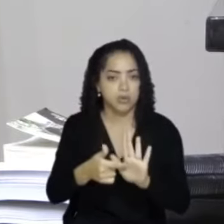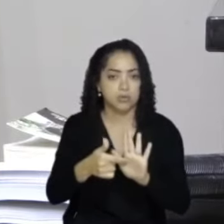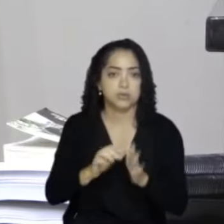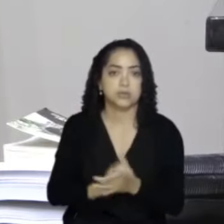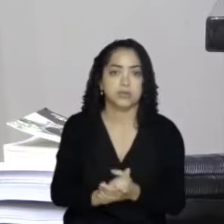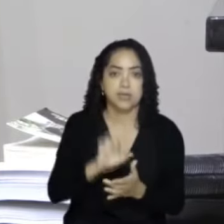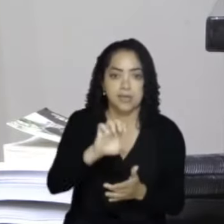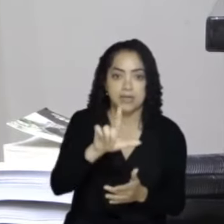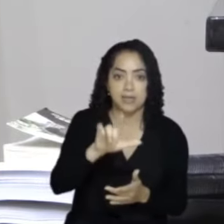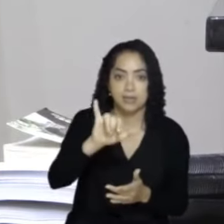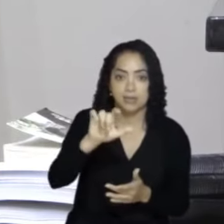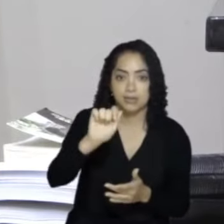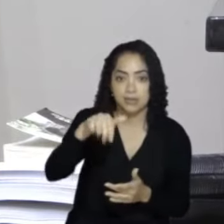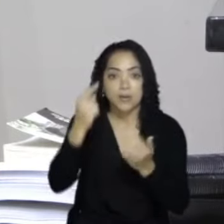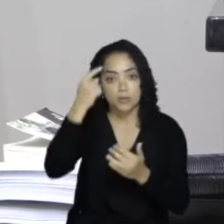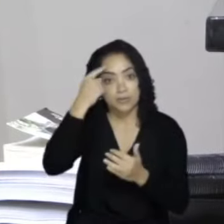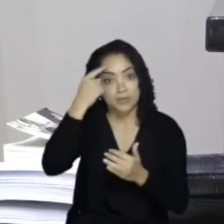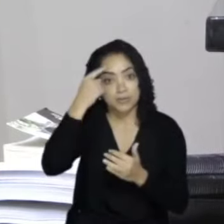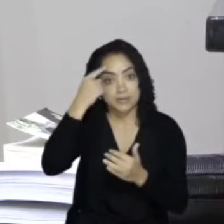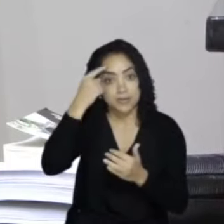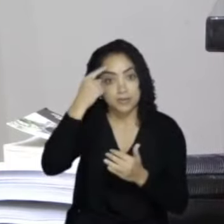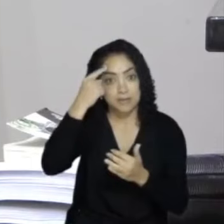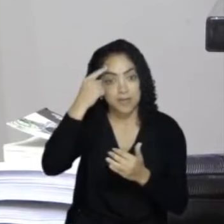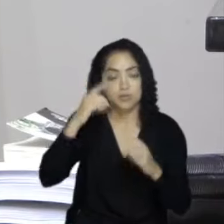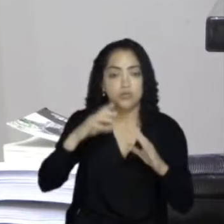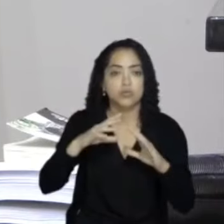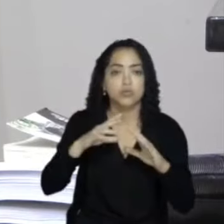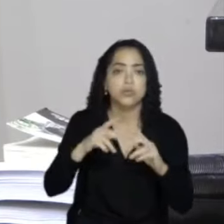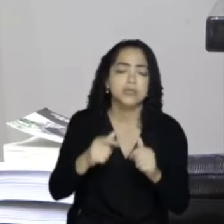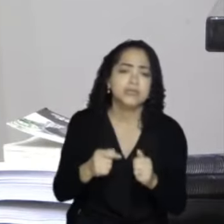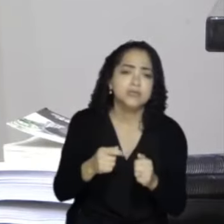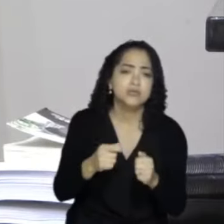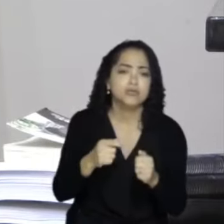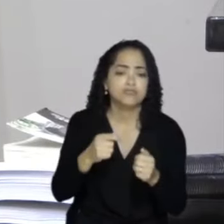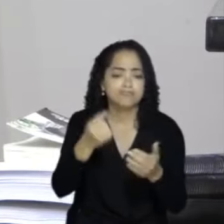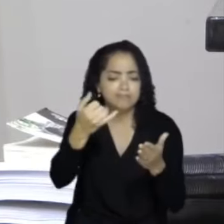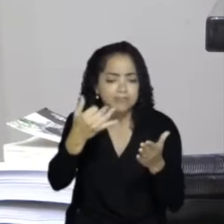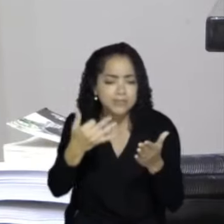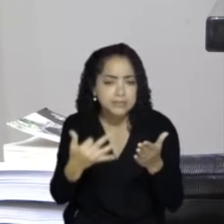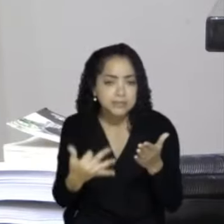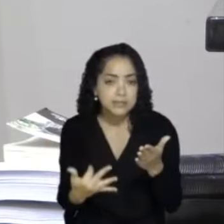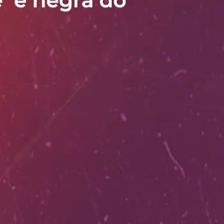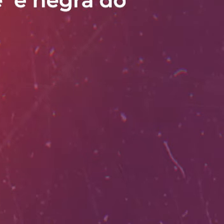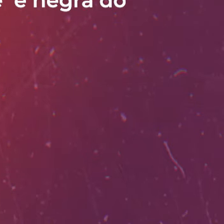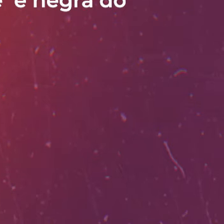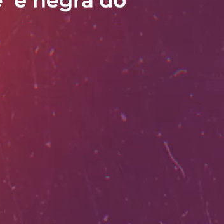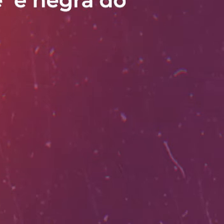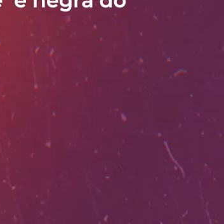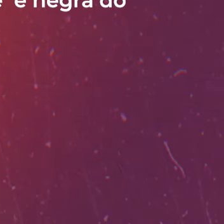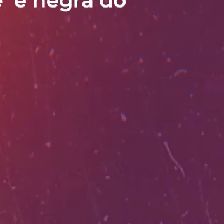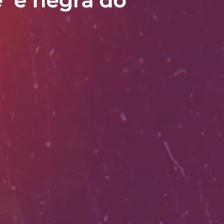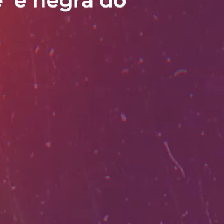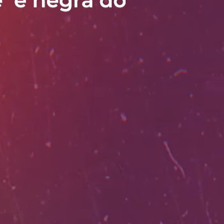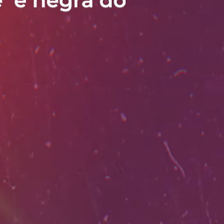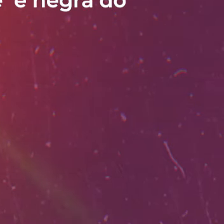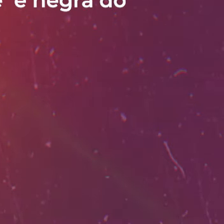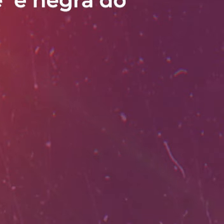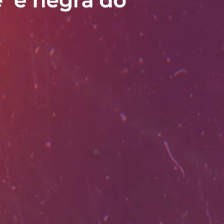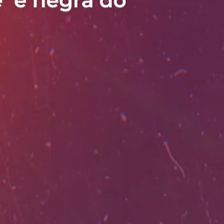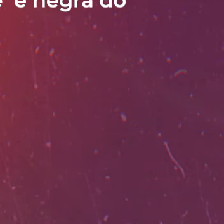Eliane de Freitas Dutra tentou descrever o pensamento político da Antonieta de Barros. E olha só o que ela diz. O que Antonieta